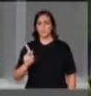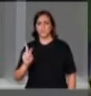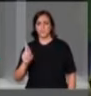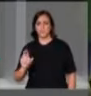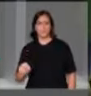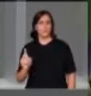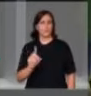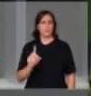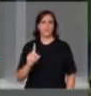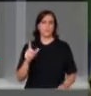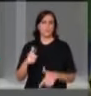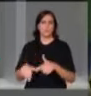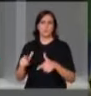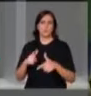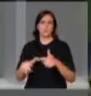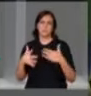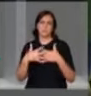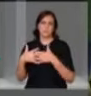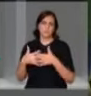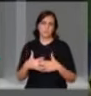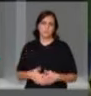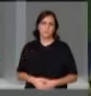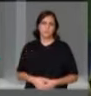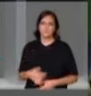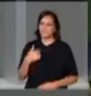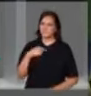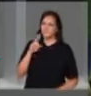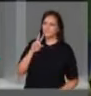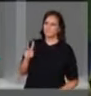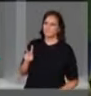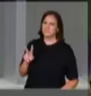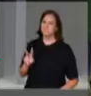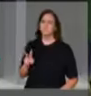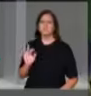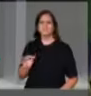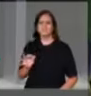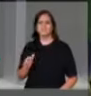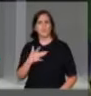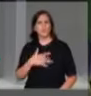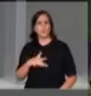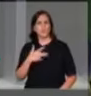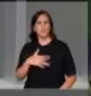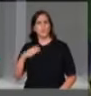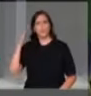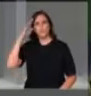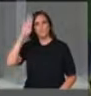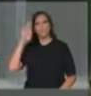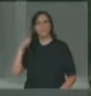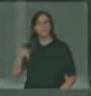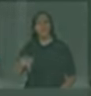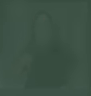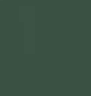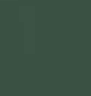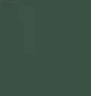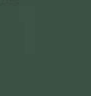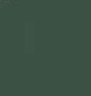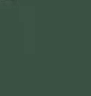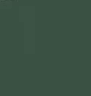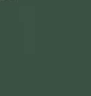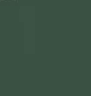bancada dessa, eu tenho, às vezes, até pena do presidente Bolsonaro, ou bancada que não sabe governar.